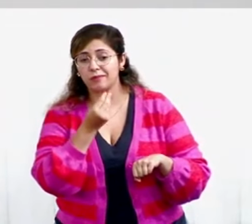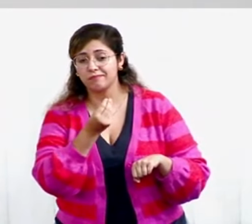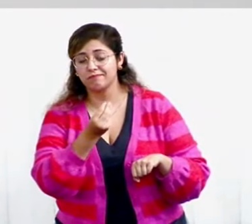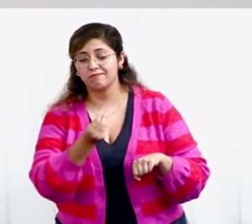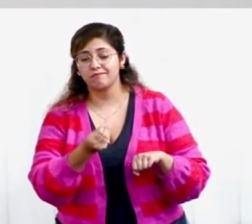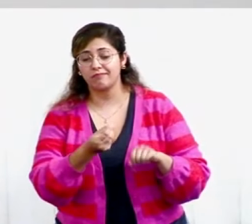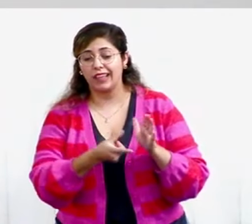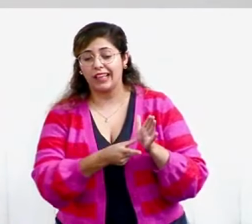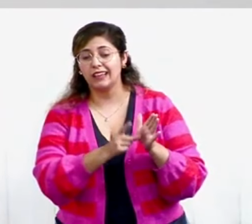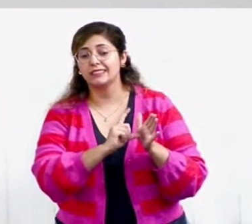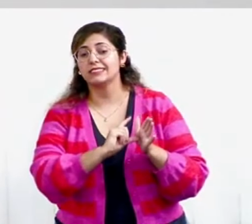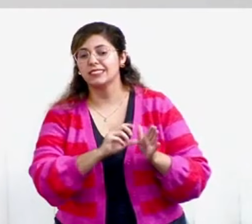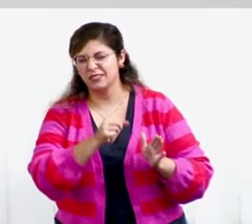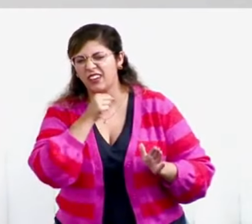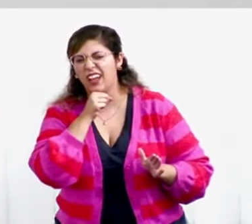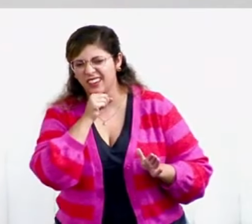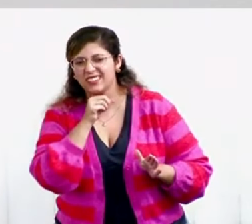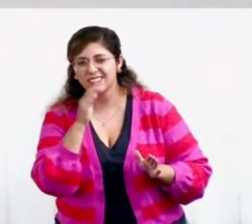coração